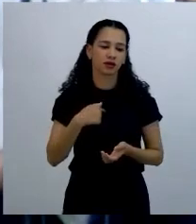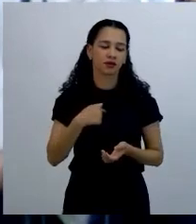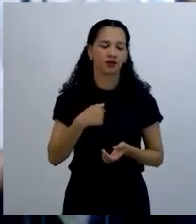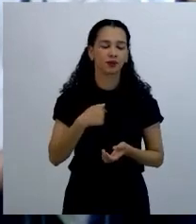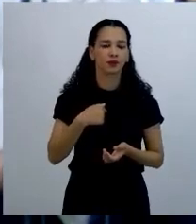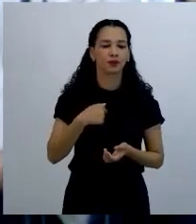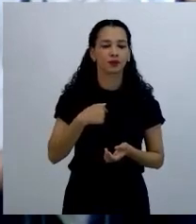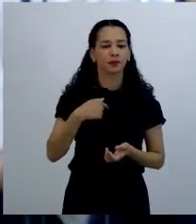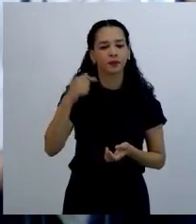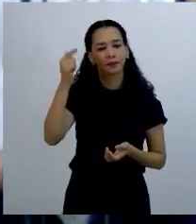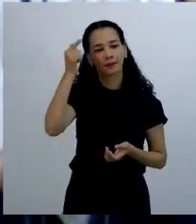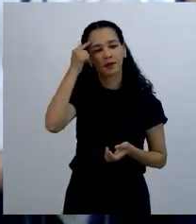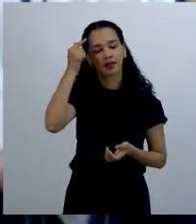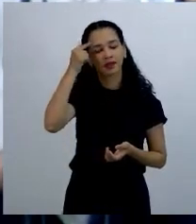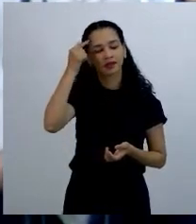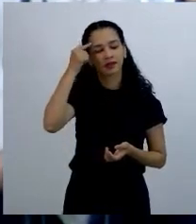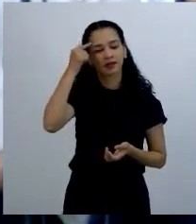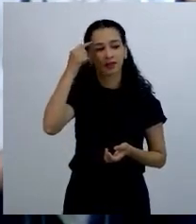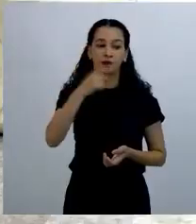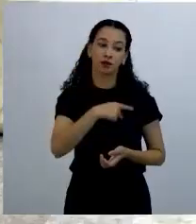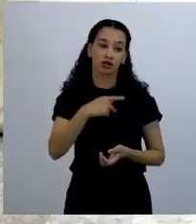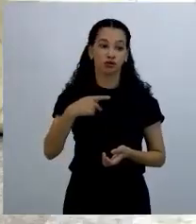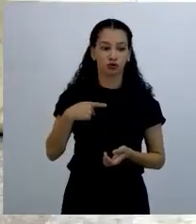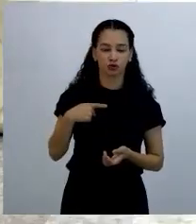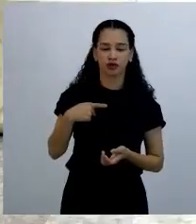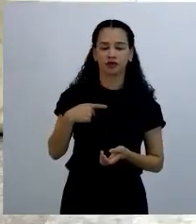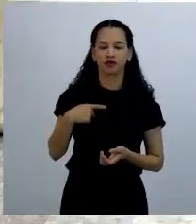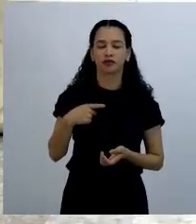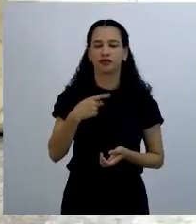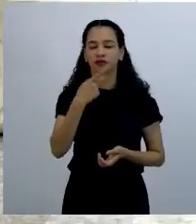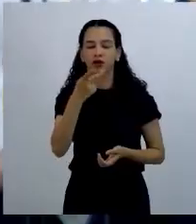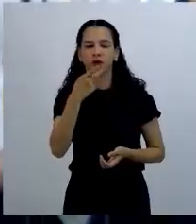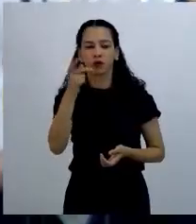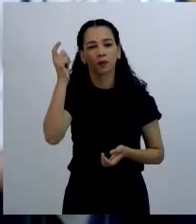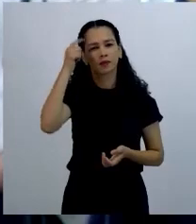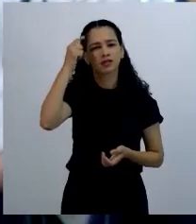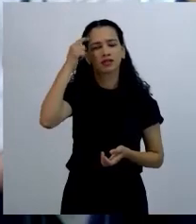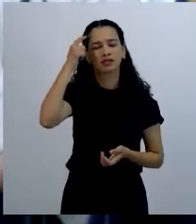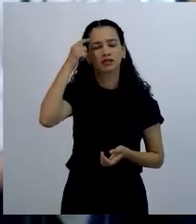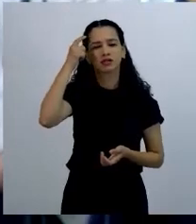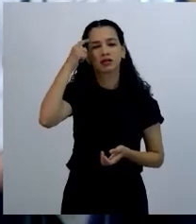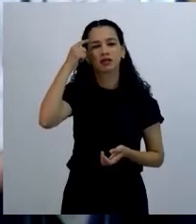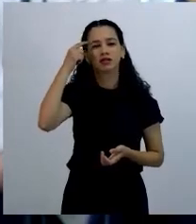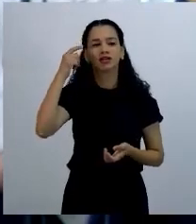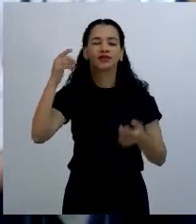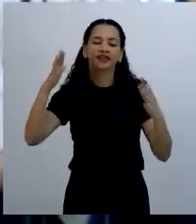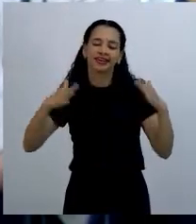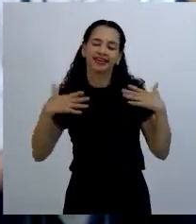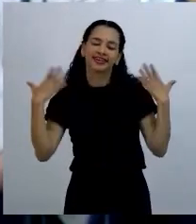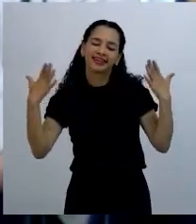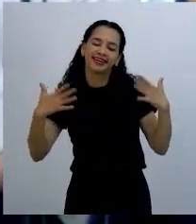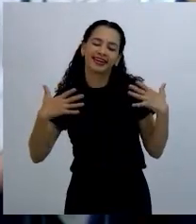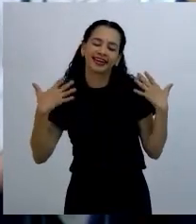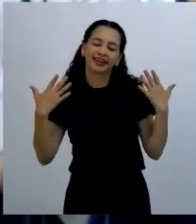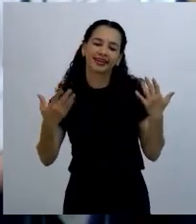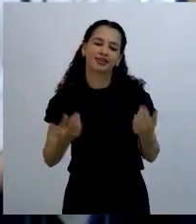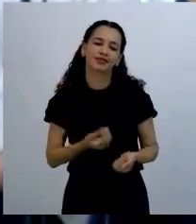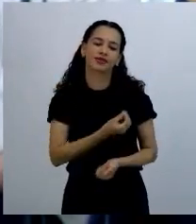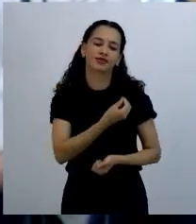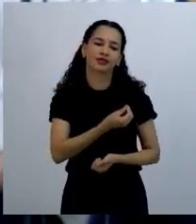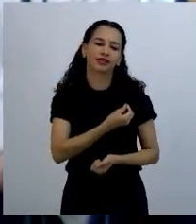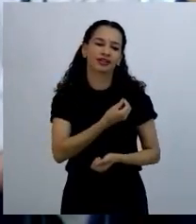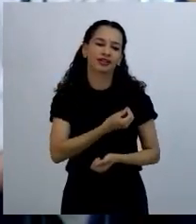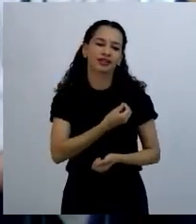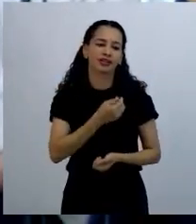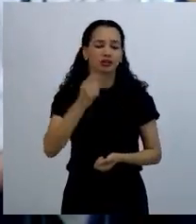eu não consigo entender eu não consigo entender somente a graça de Deus irmãos é que faz com que alguém que está dentro